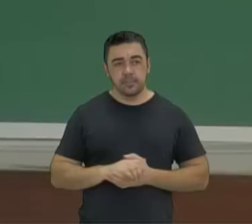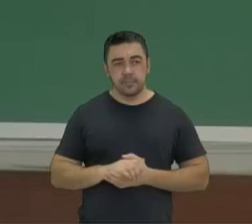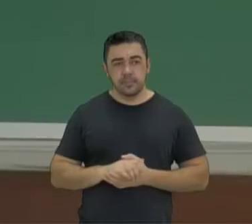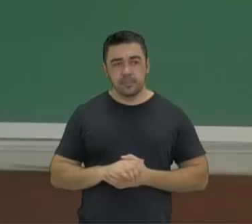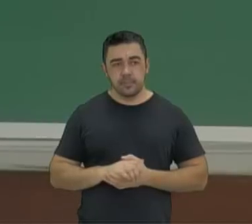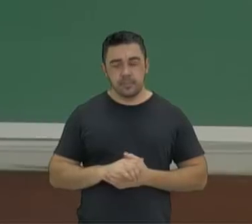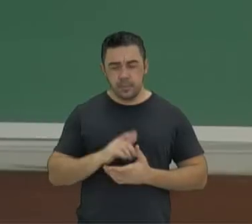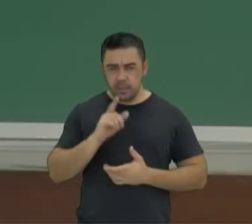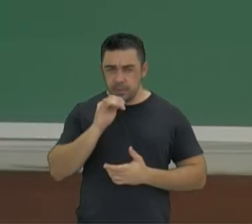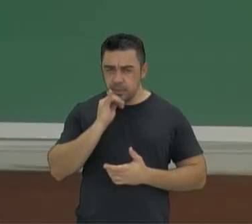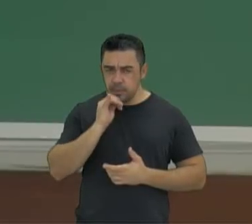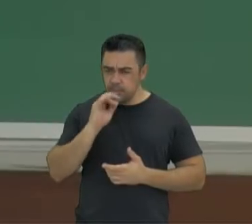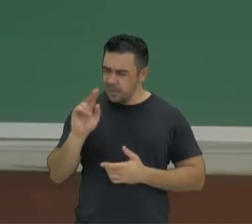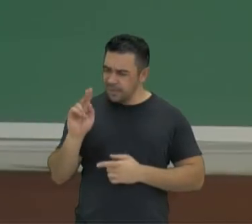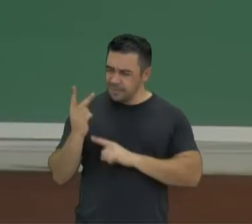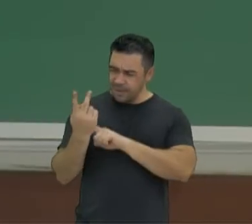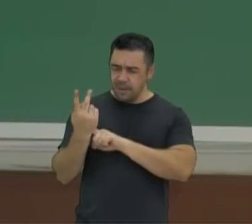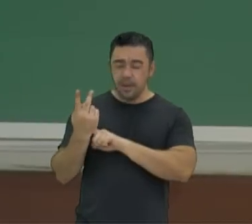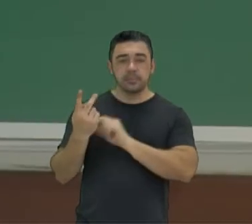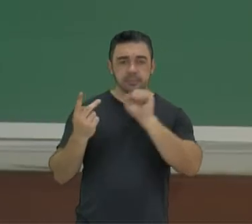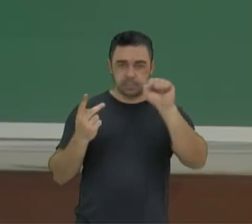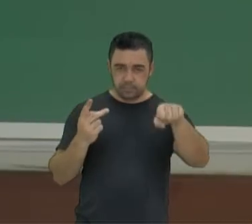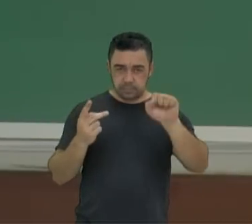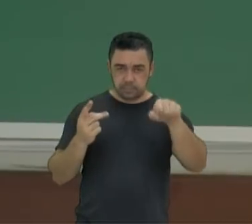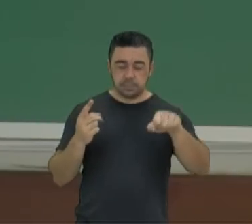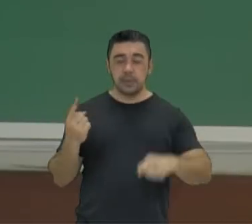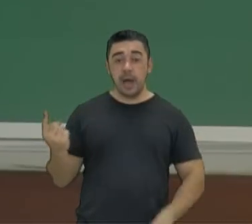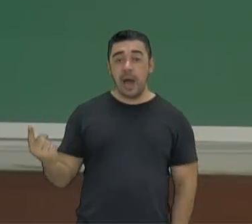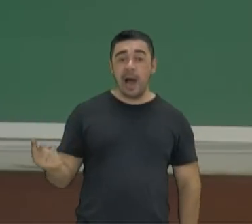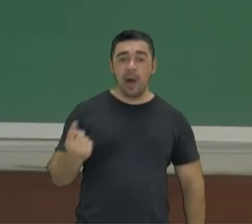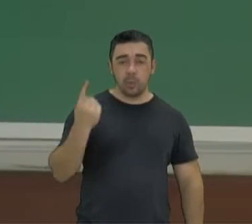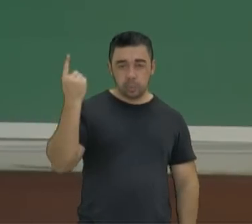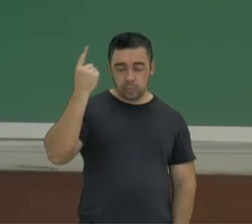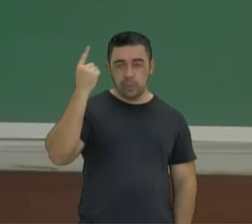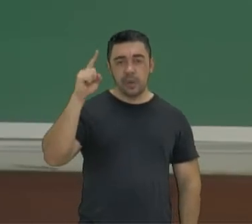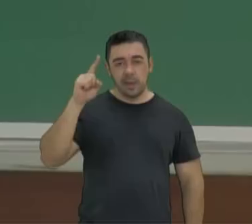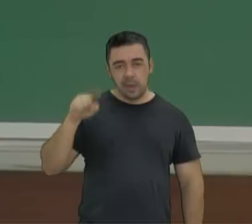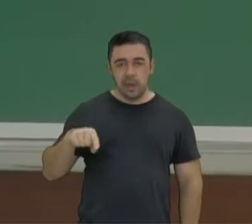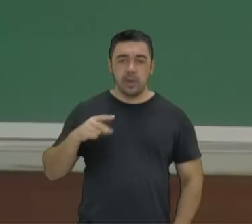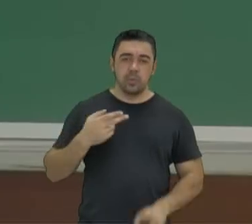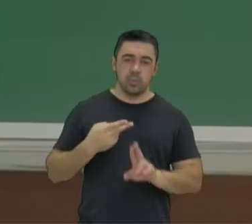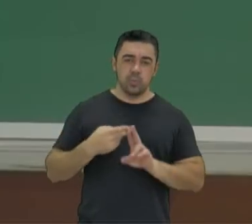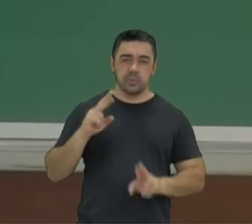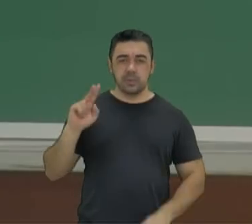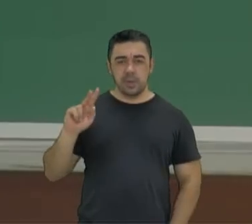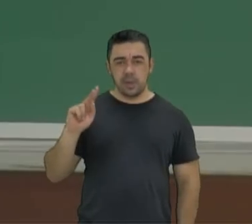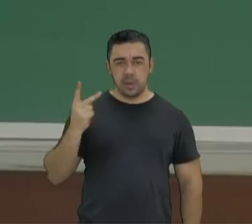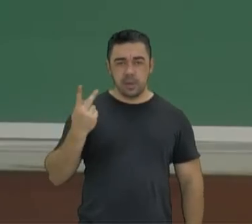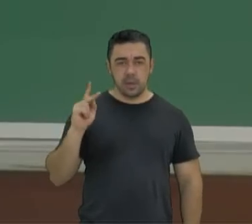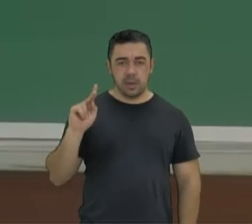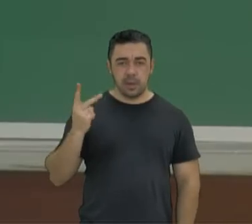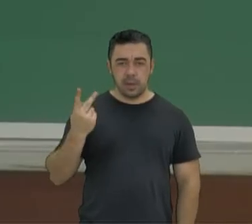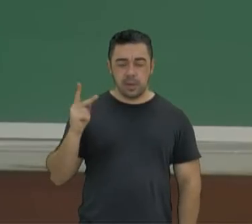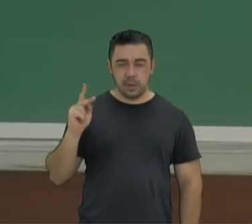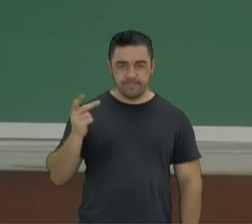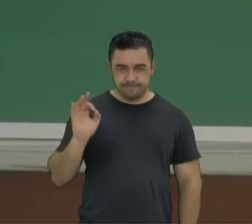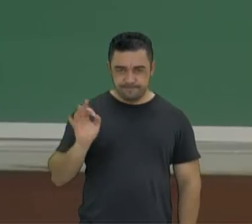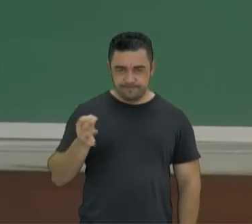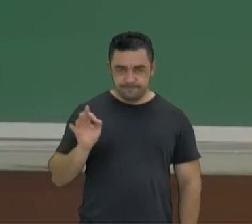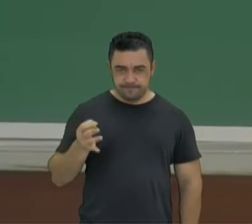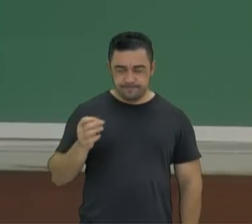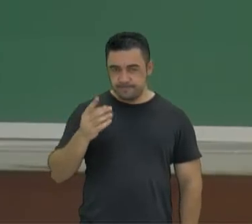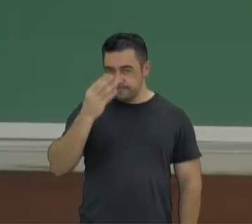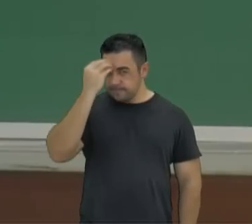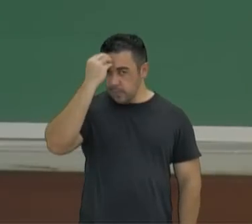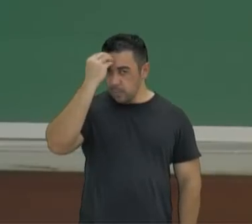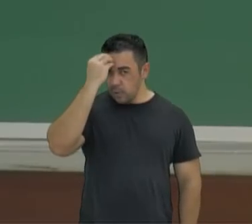Professora, a altura a gente representa por H? Sim, na matemática a gente costuma representar a altura por H.